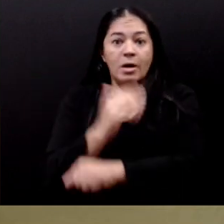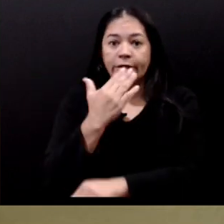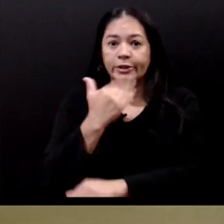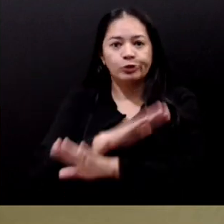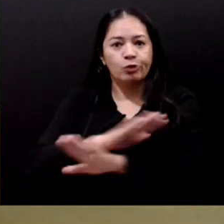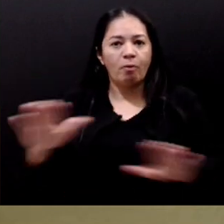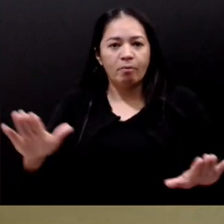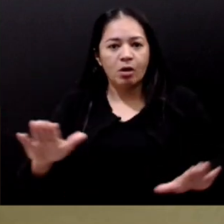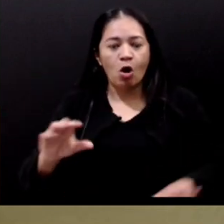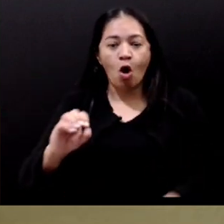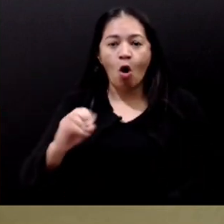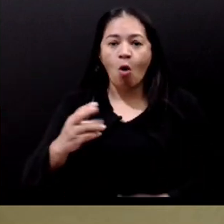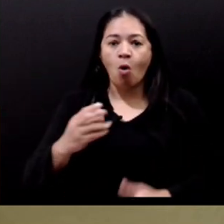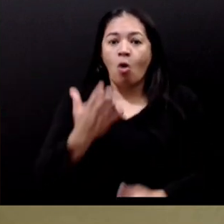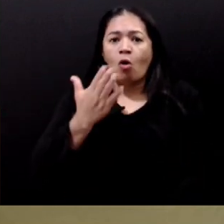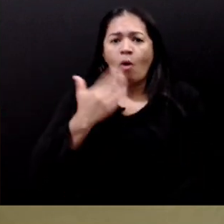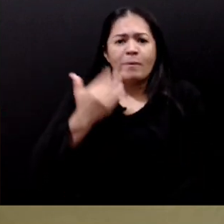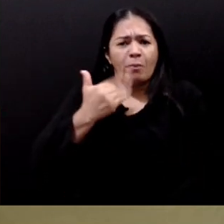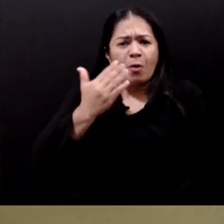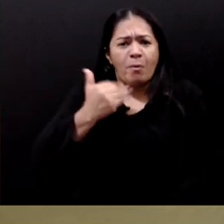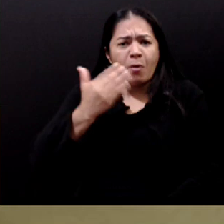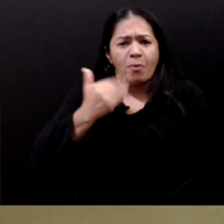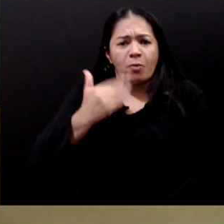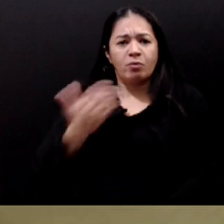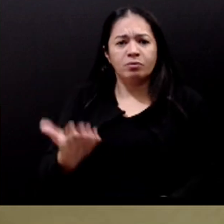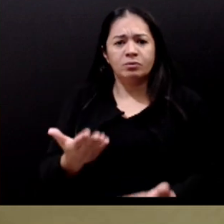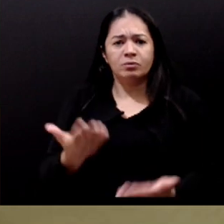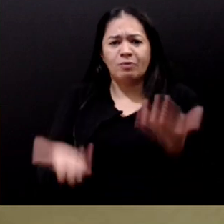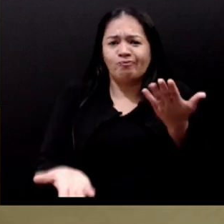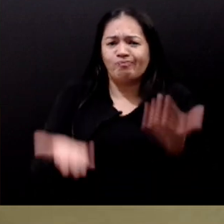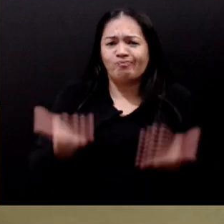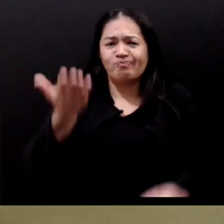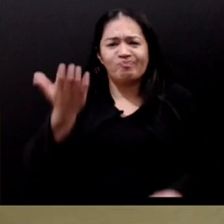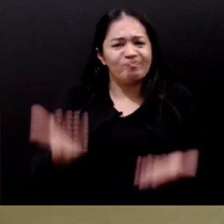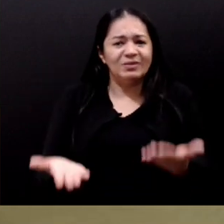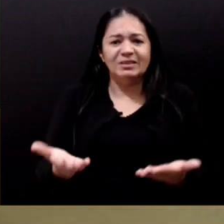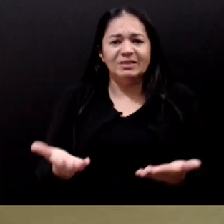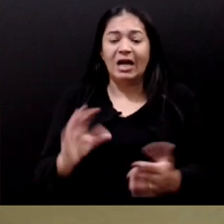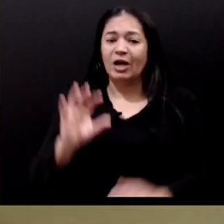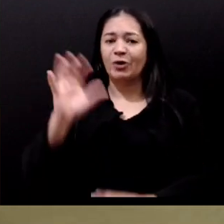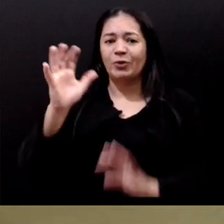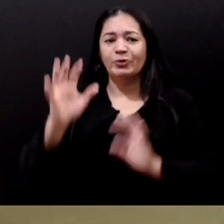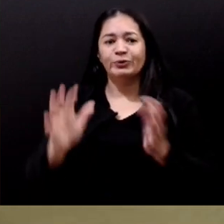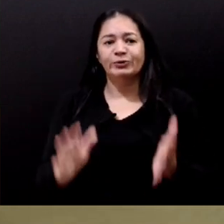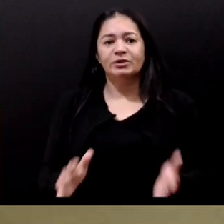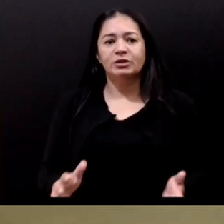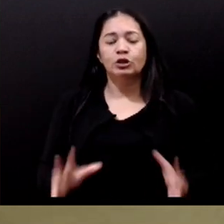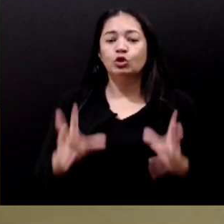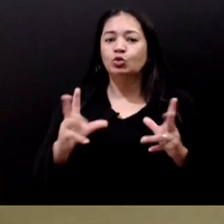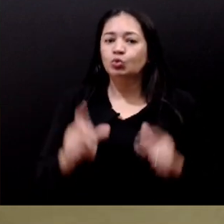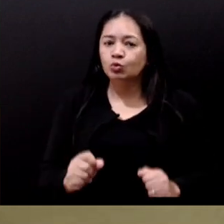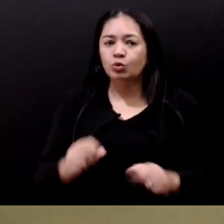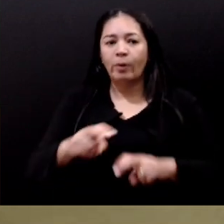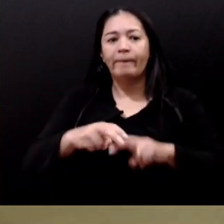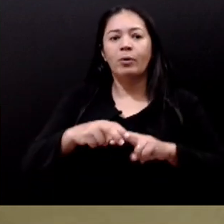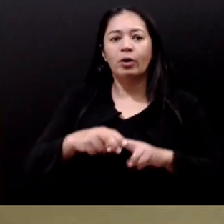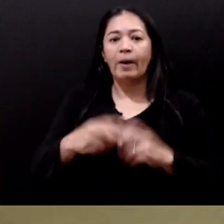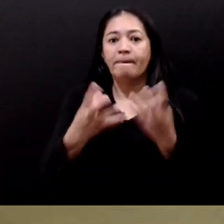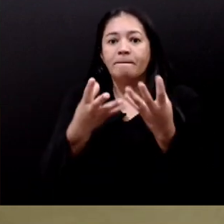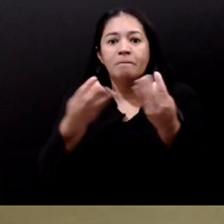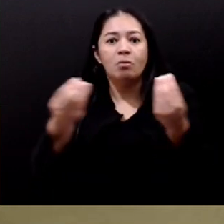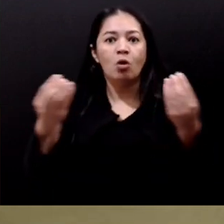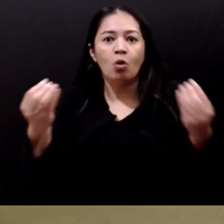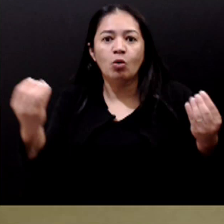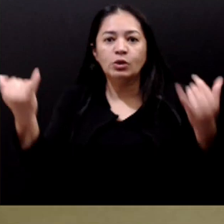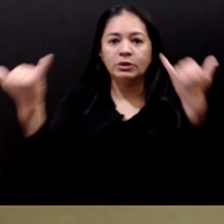comer demais. Então é um desequilíbrio que acaba acontecendo, tudo por conta, de muita informação, de